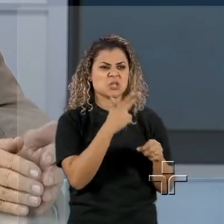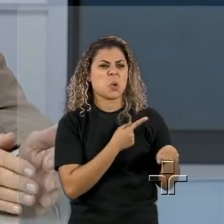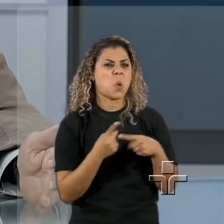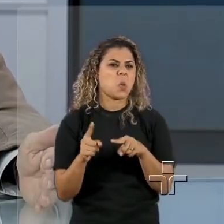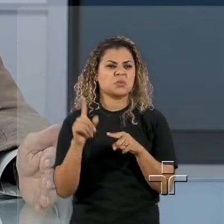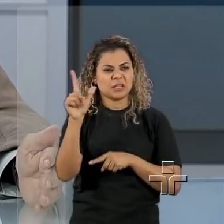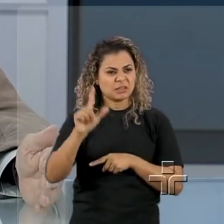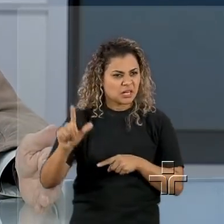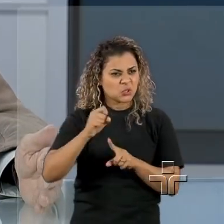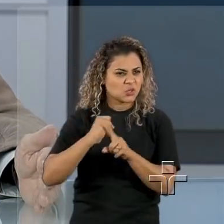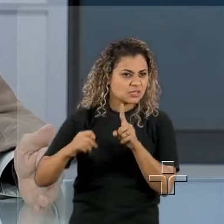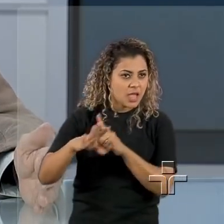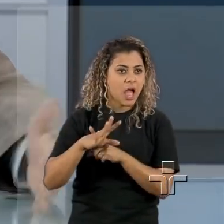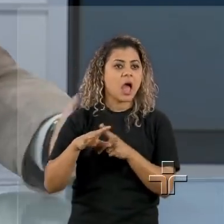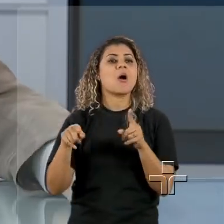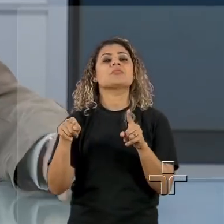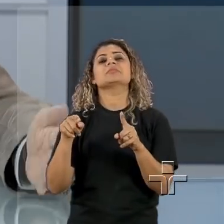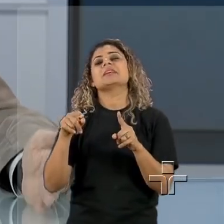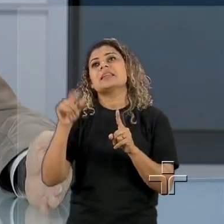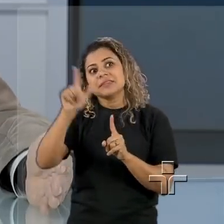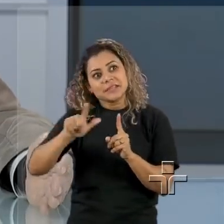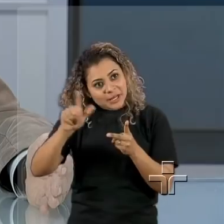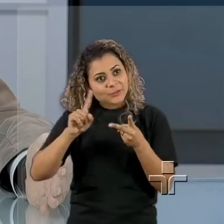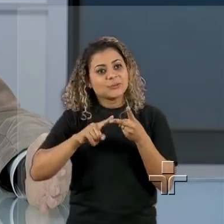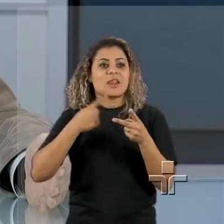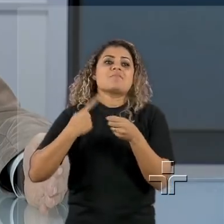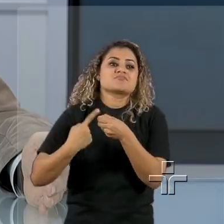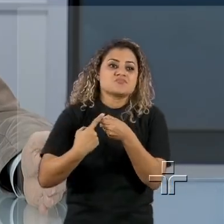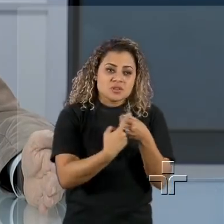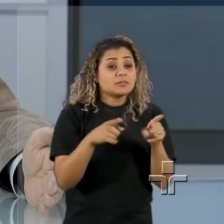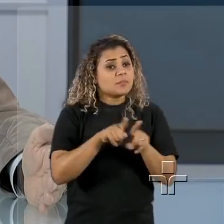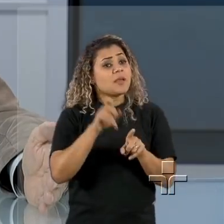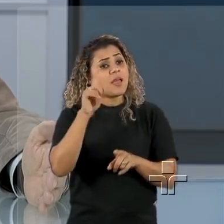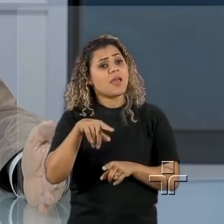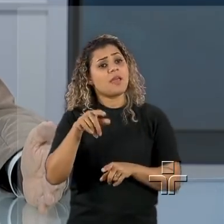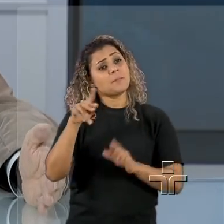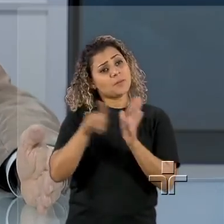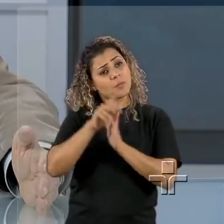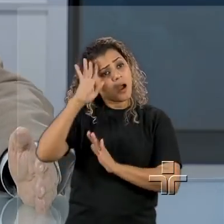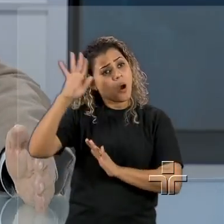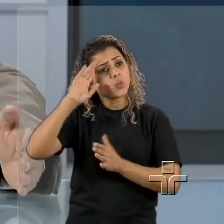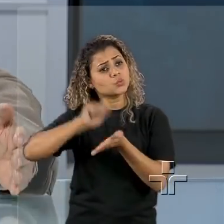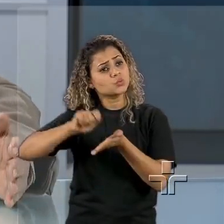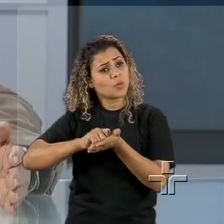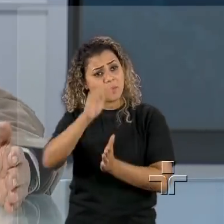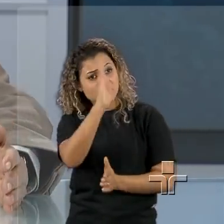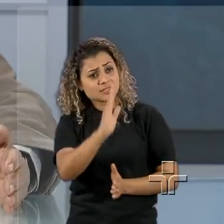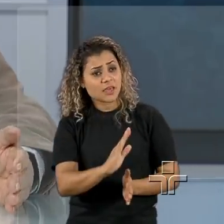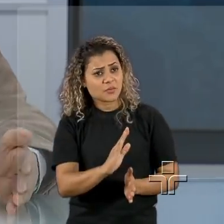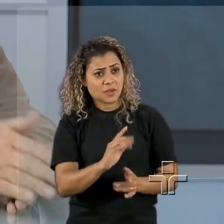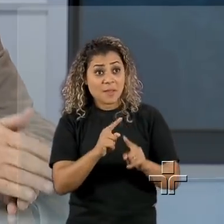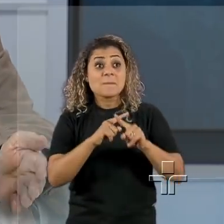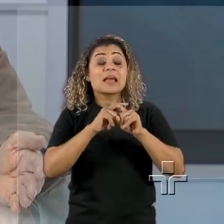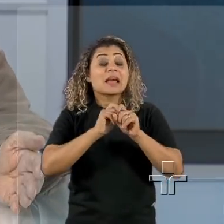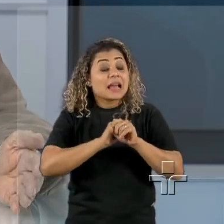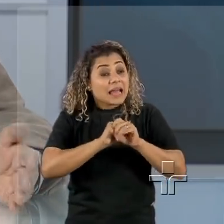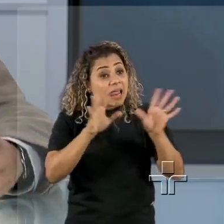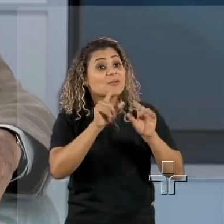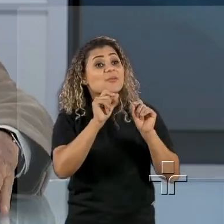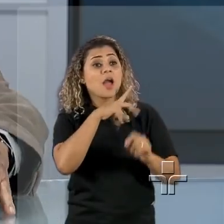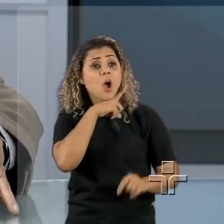99,4% da população adulta sabe ler e escrever. Na terra de Tolstói e Dostoiévski, escritores russos mais conhecidos